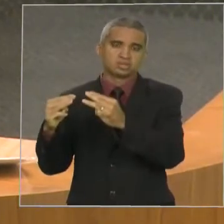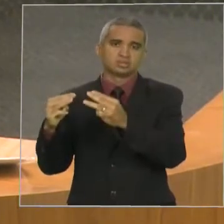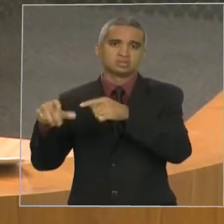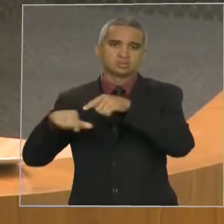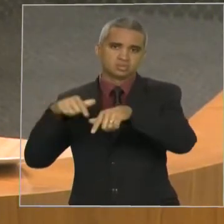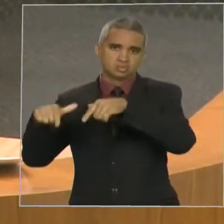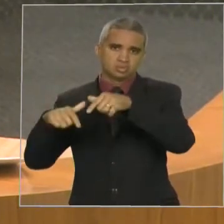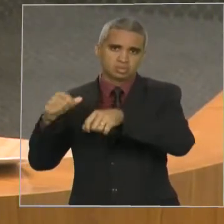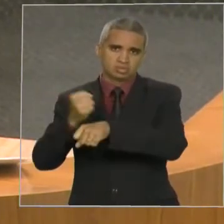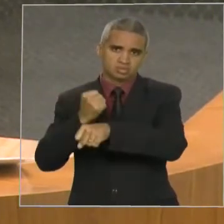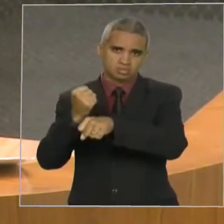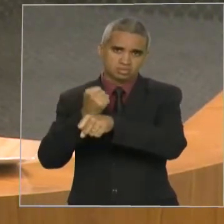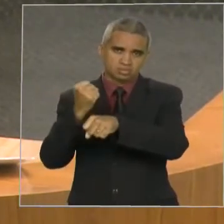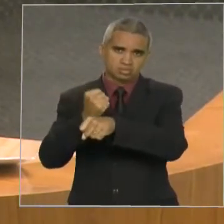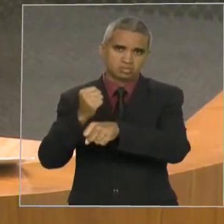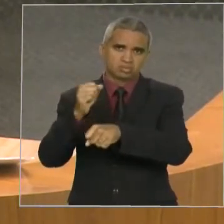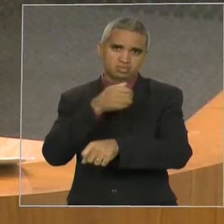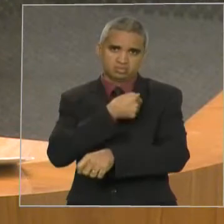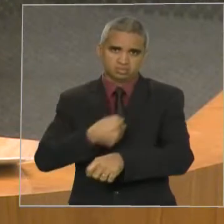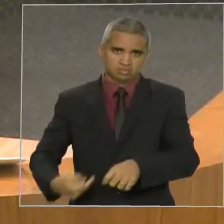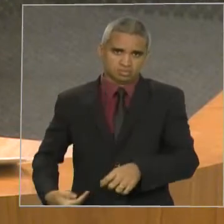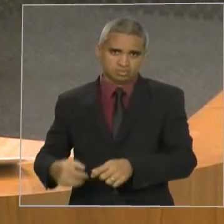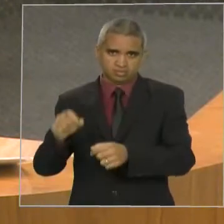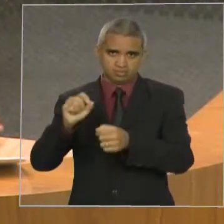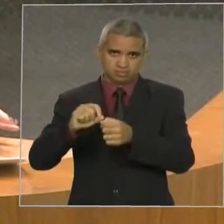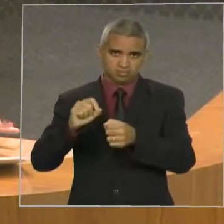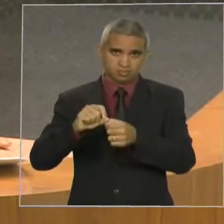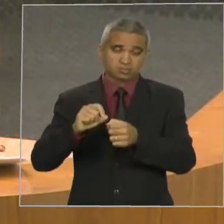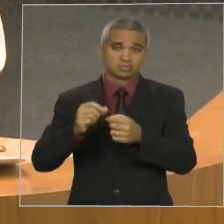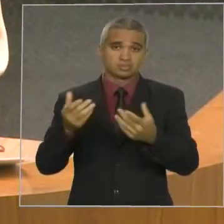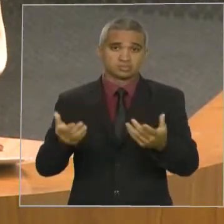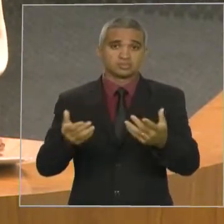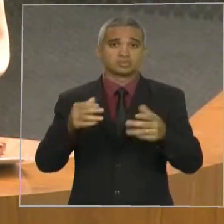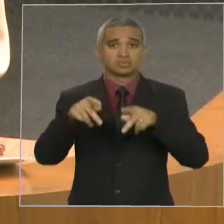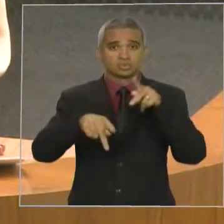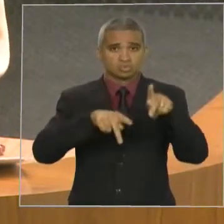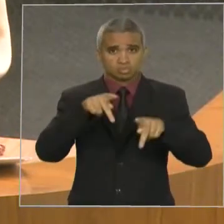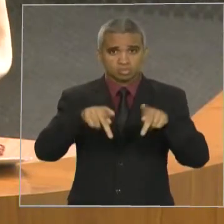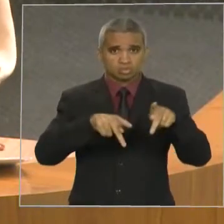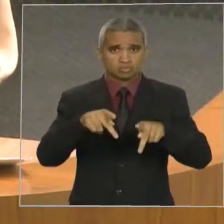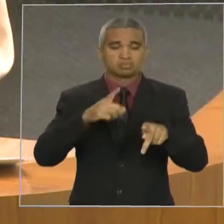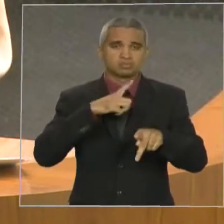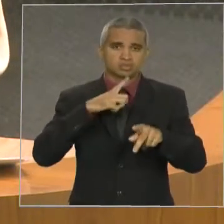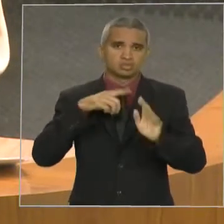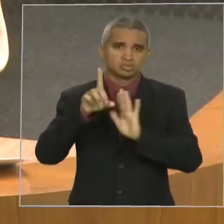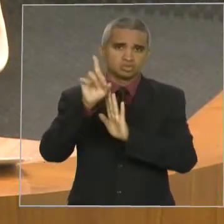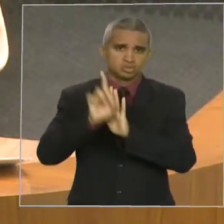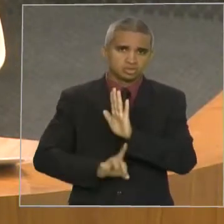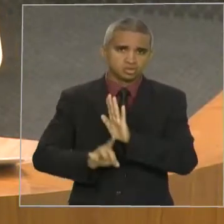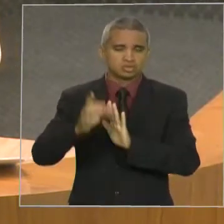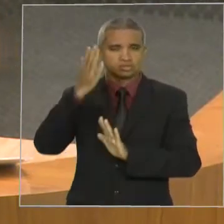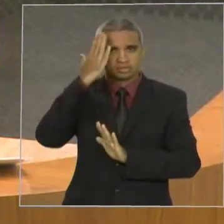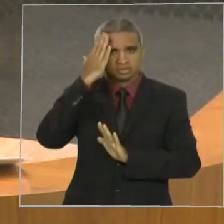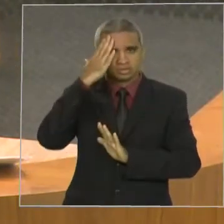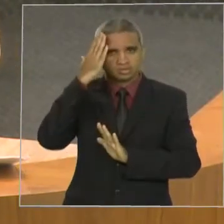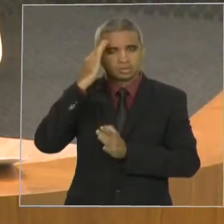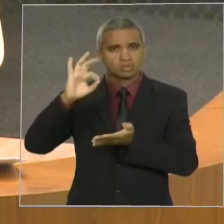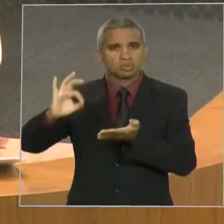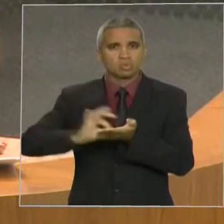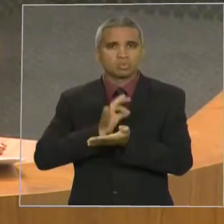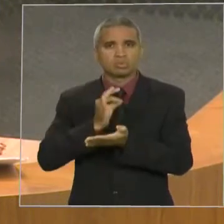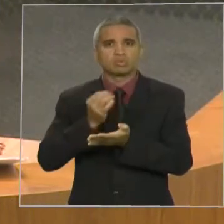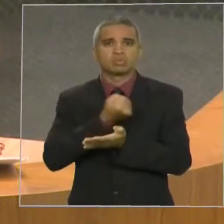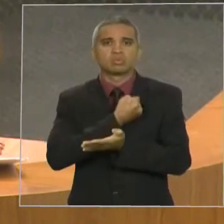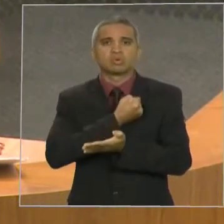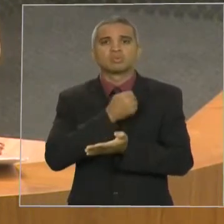a população tem direito de saber qual contrato originou aquela ação.